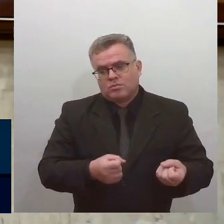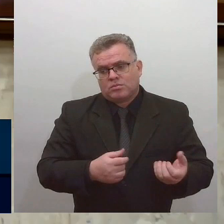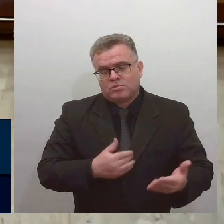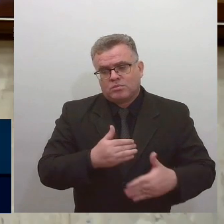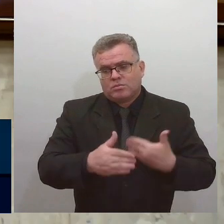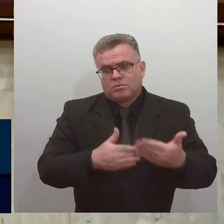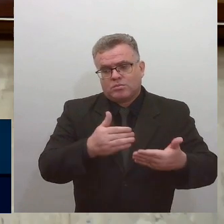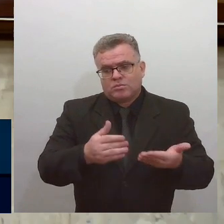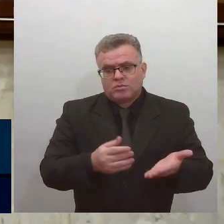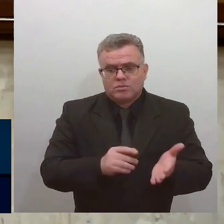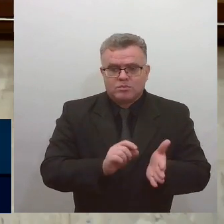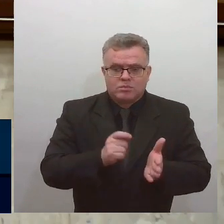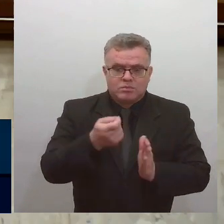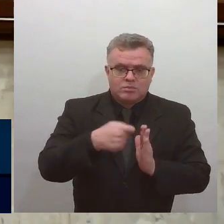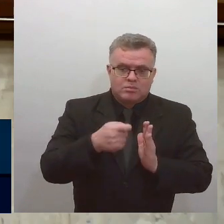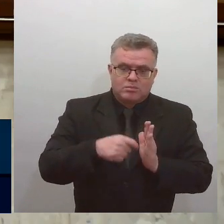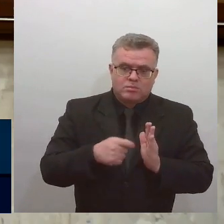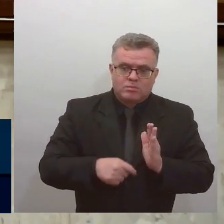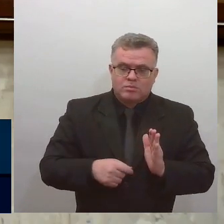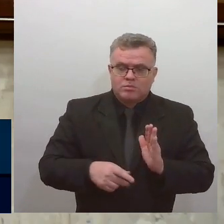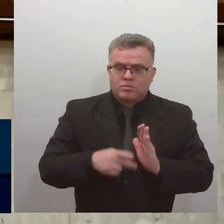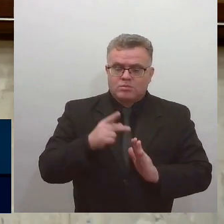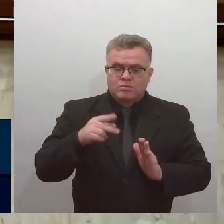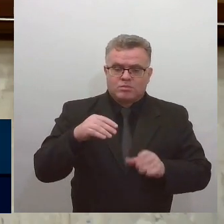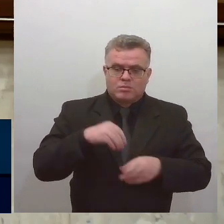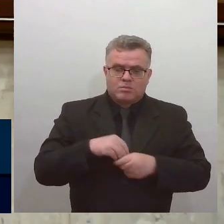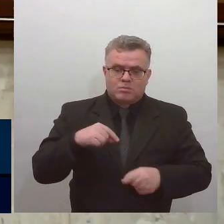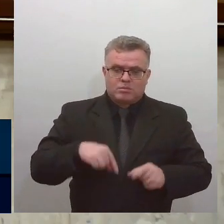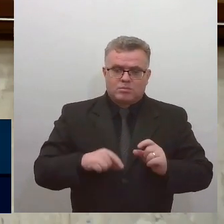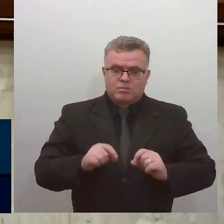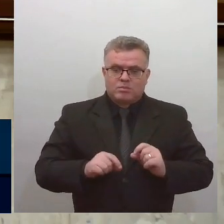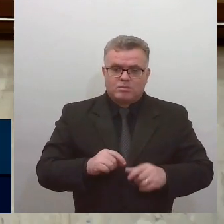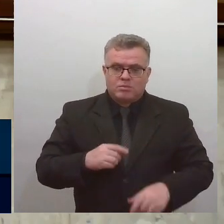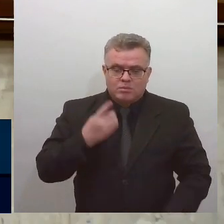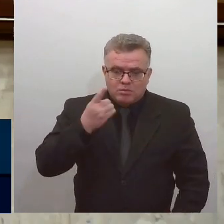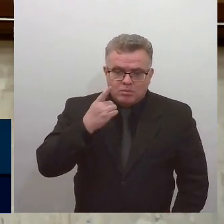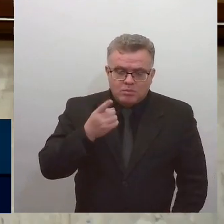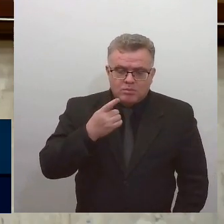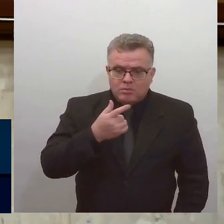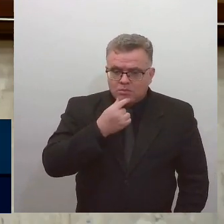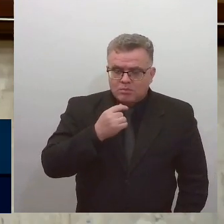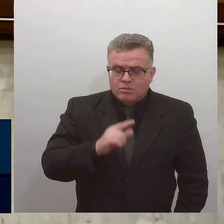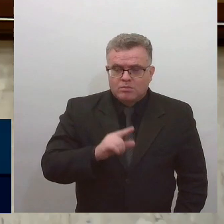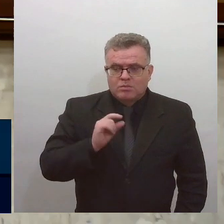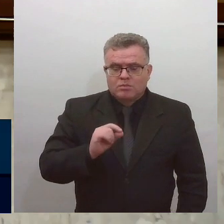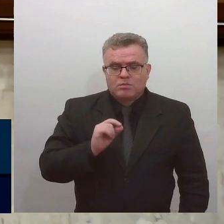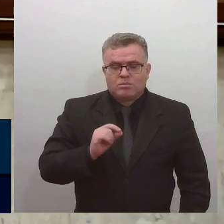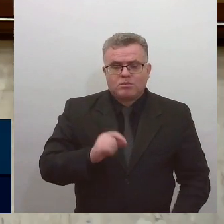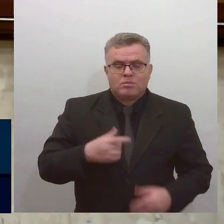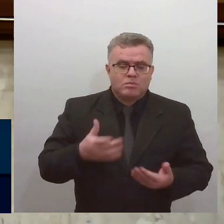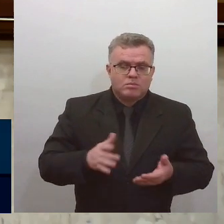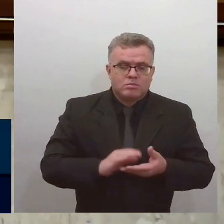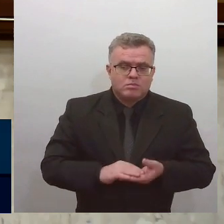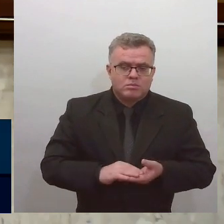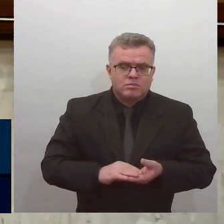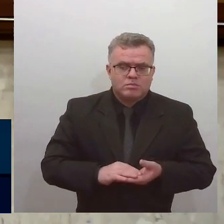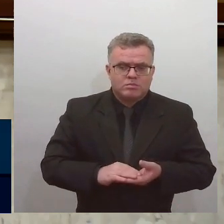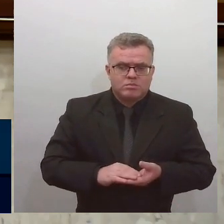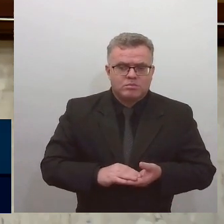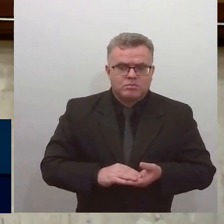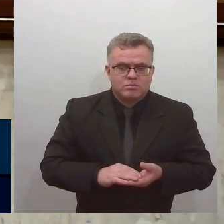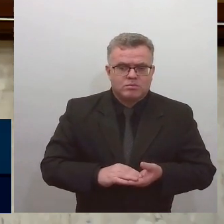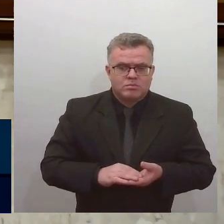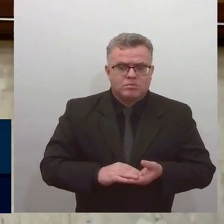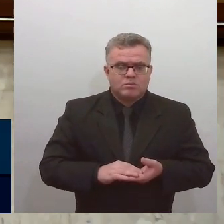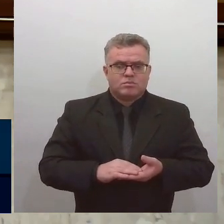não é uma não é uma portaria interna do denit deput Luciana Presidente só um minutinho Eh Ralf eu me esqueci por favor aí